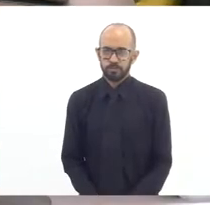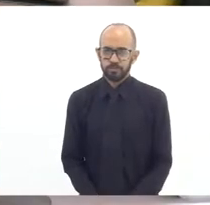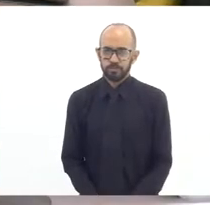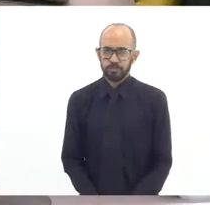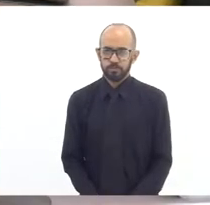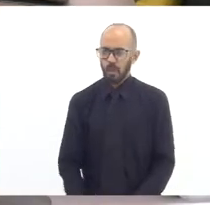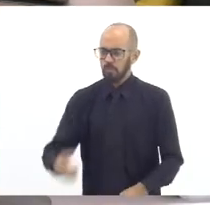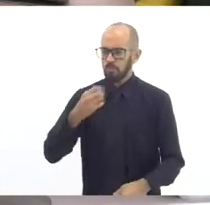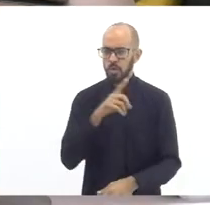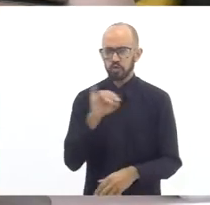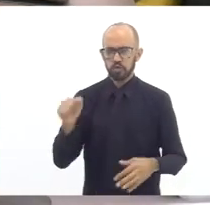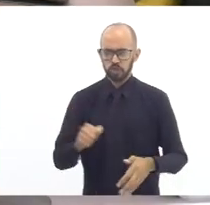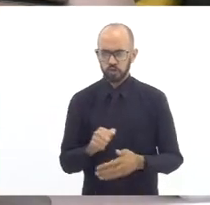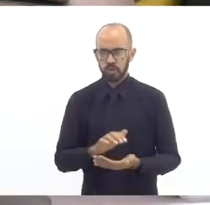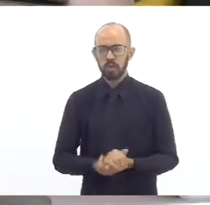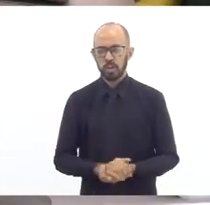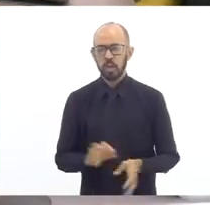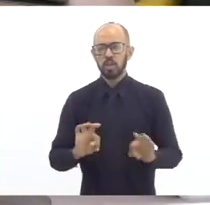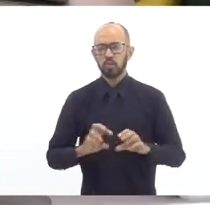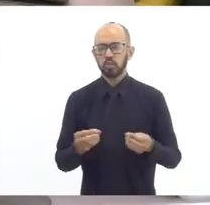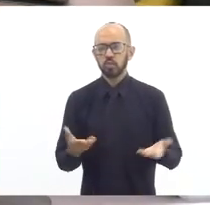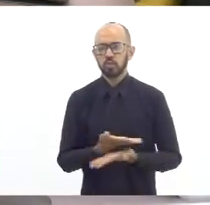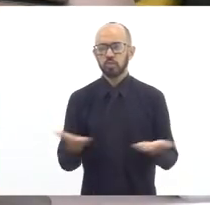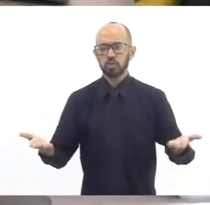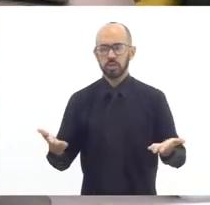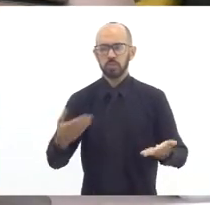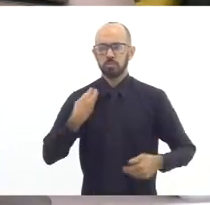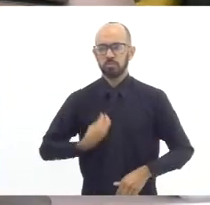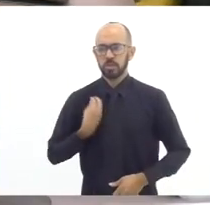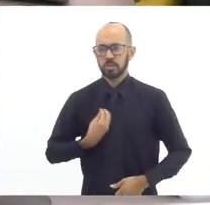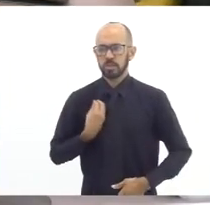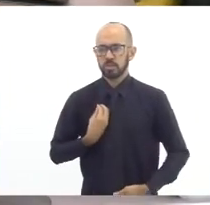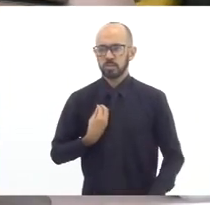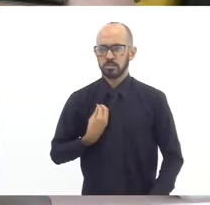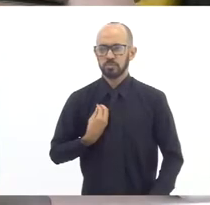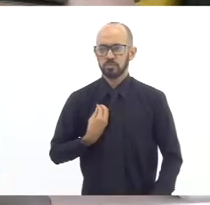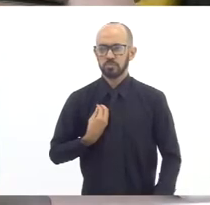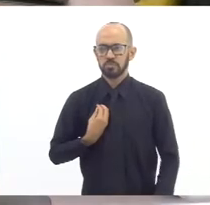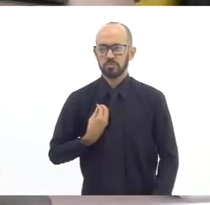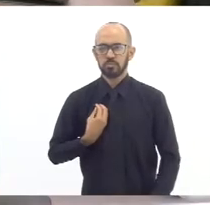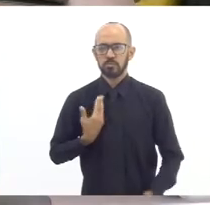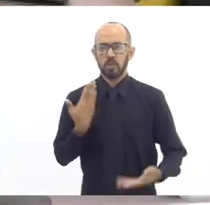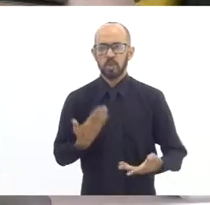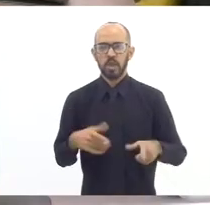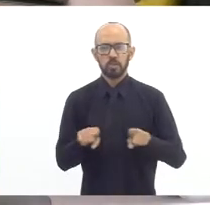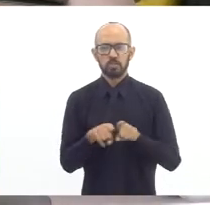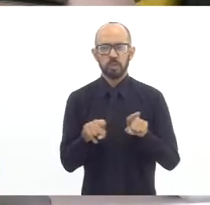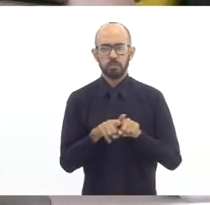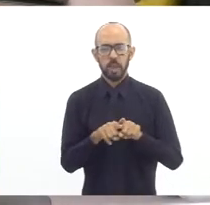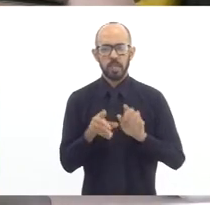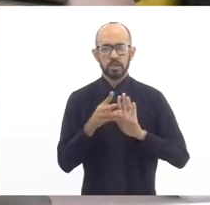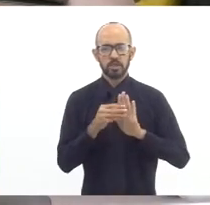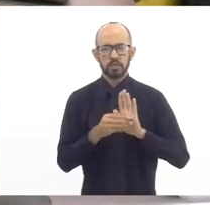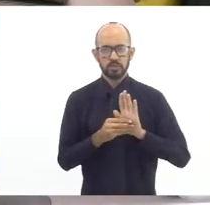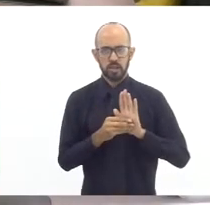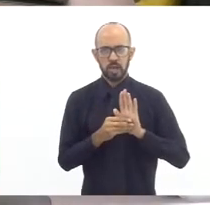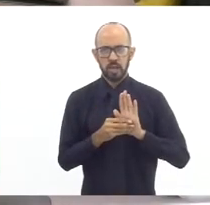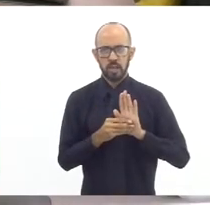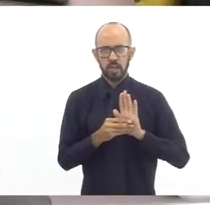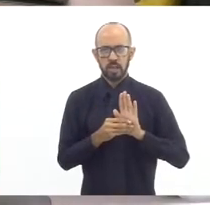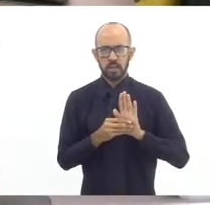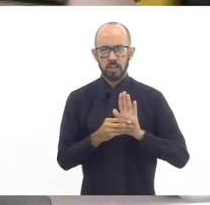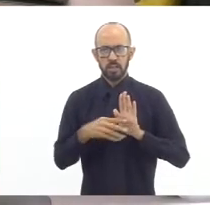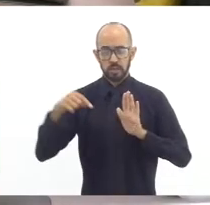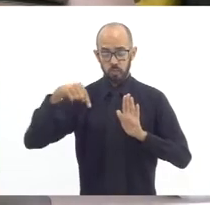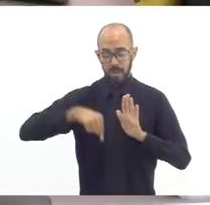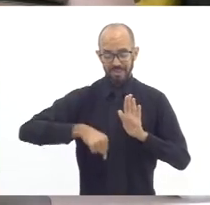Bem, bom dia a todas as pessoas presentes. Eu quero registrar que também participam desta audiência,